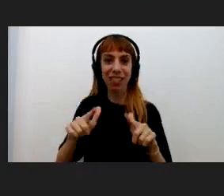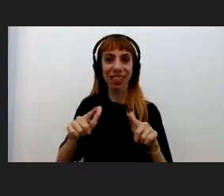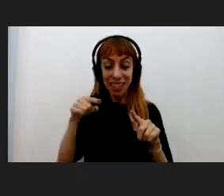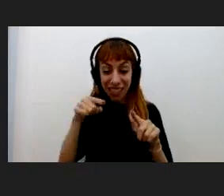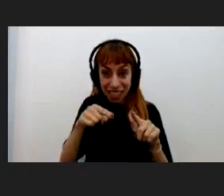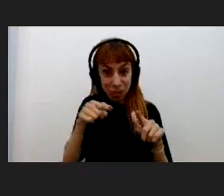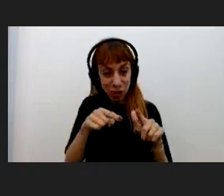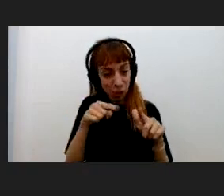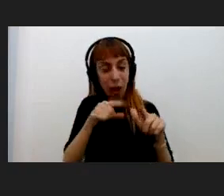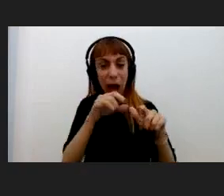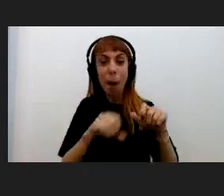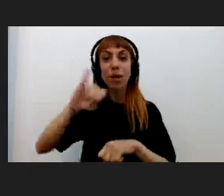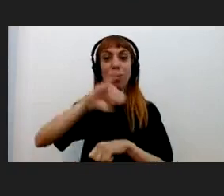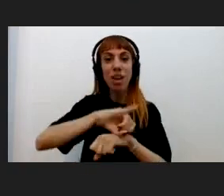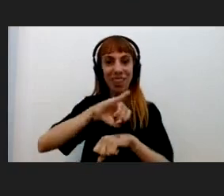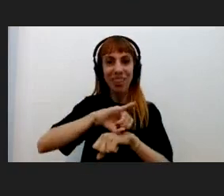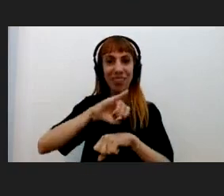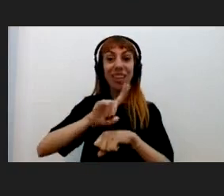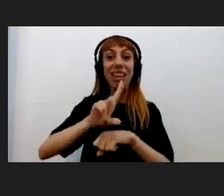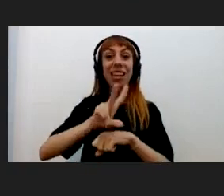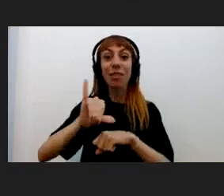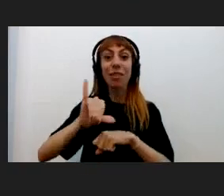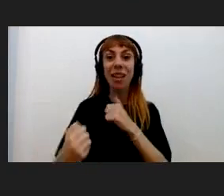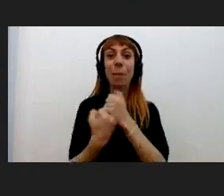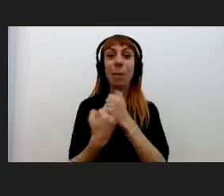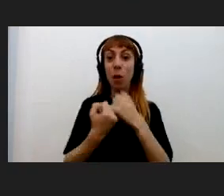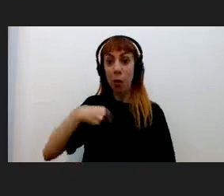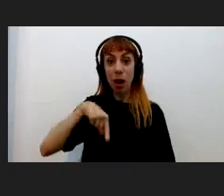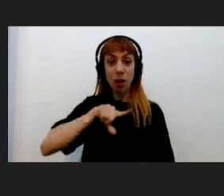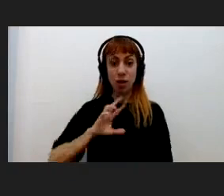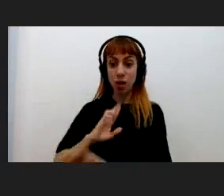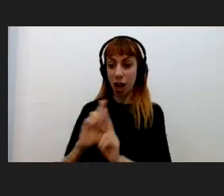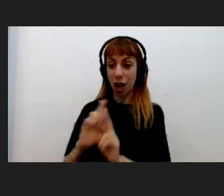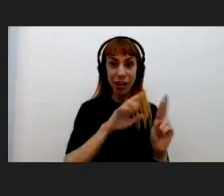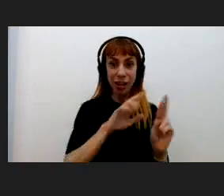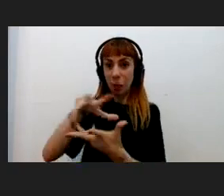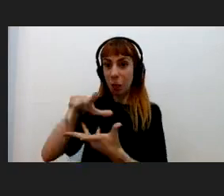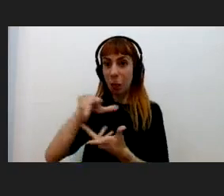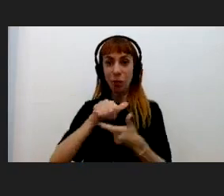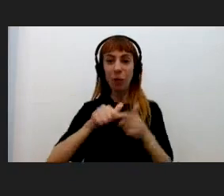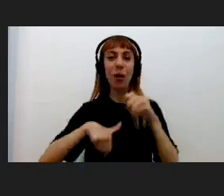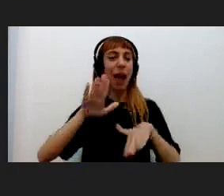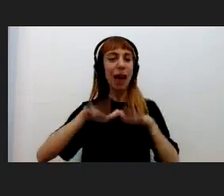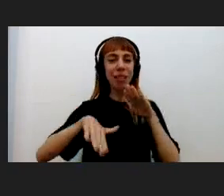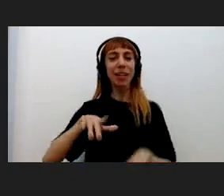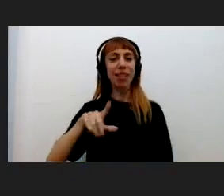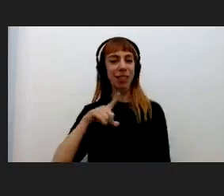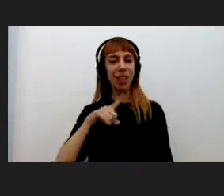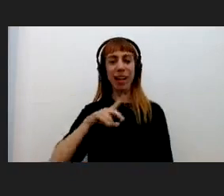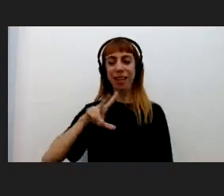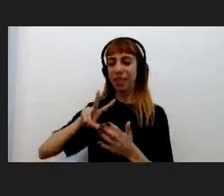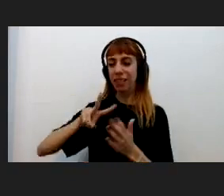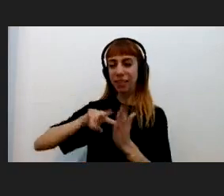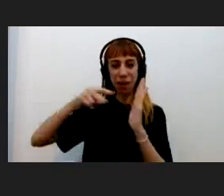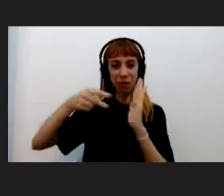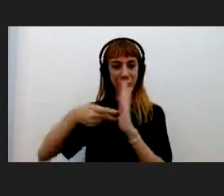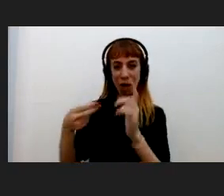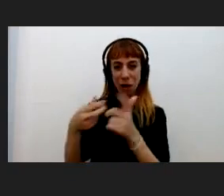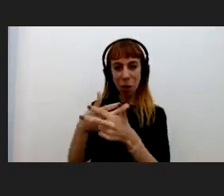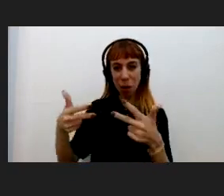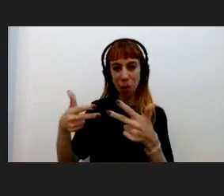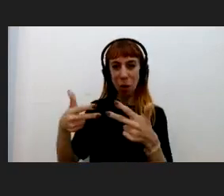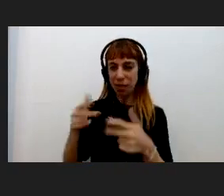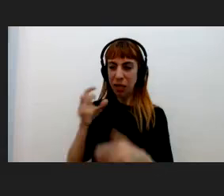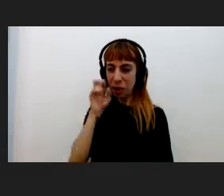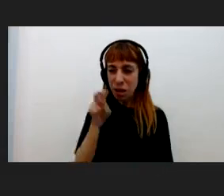objeto, às vezes não é o mesmo significado que outra pessoa faz. E isso aparece às